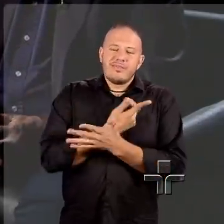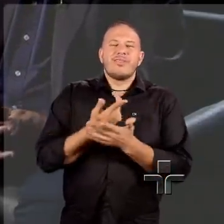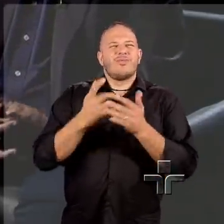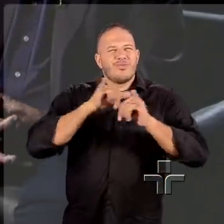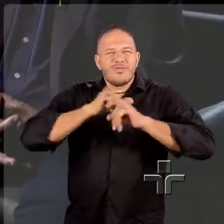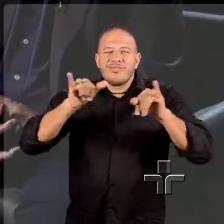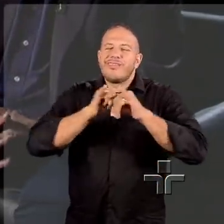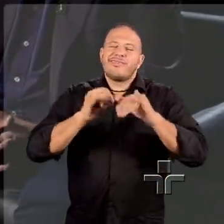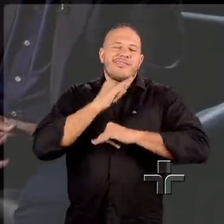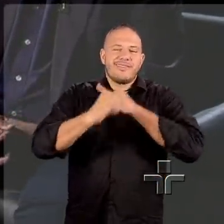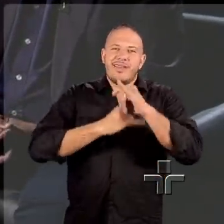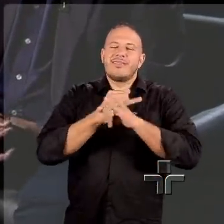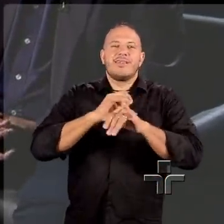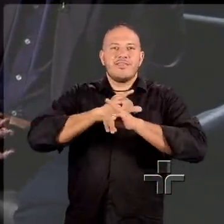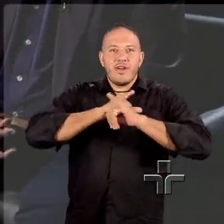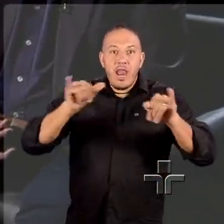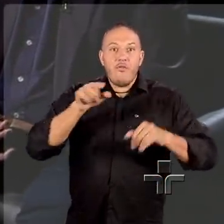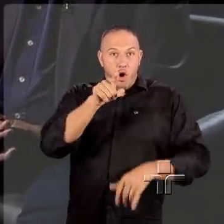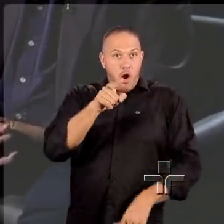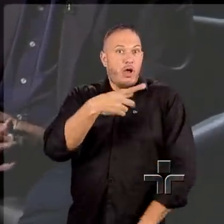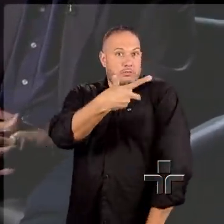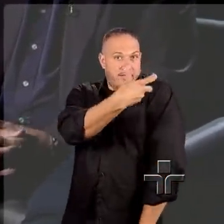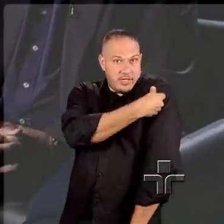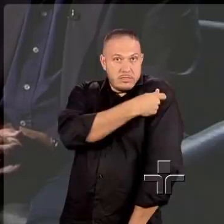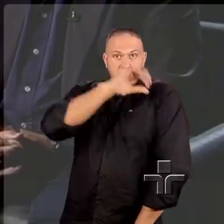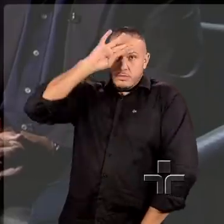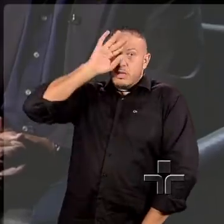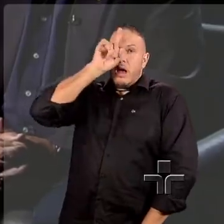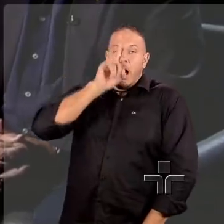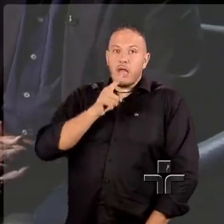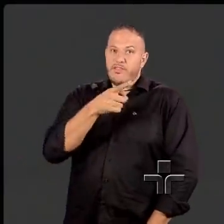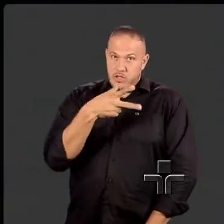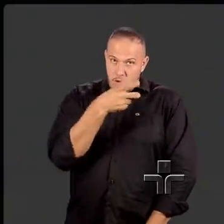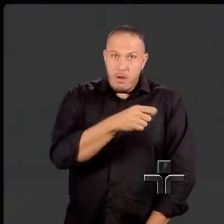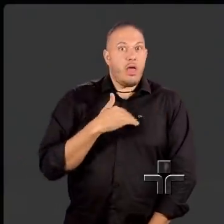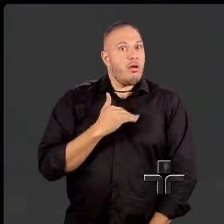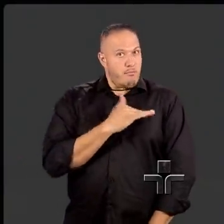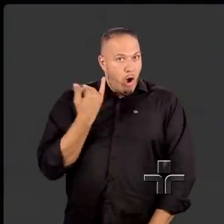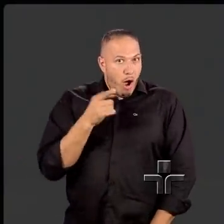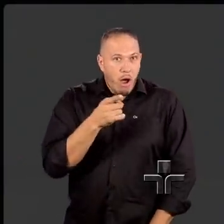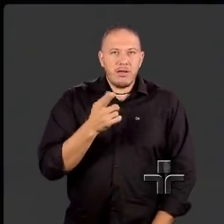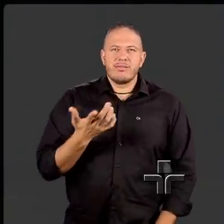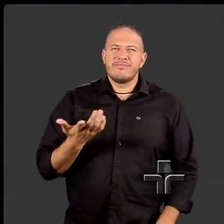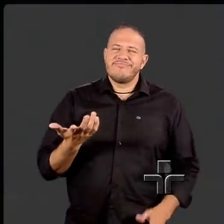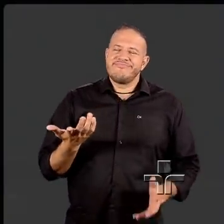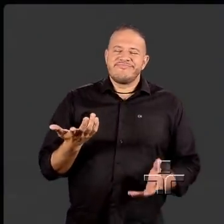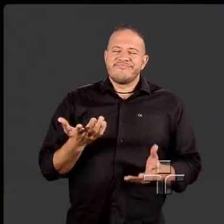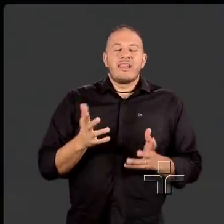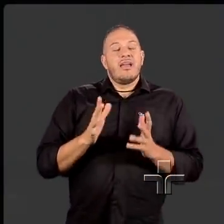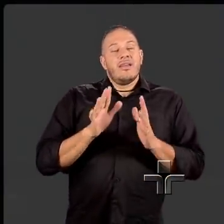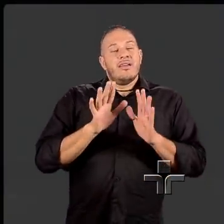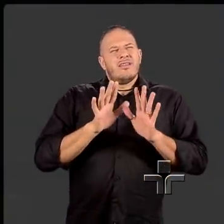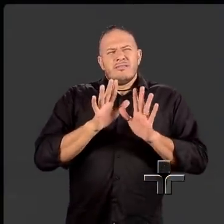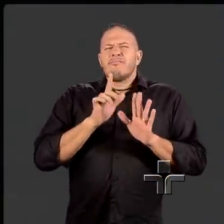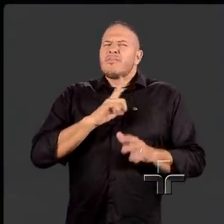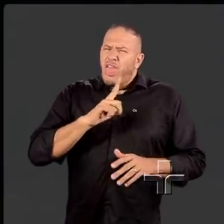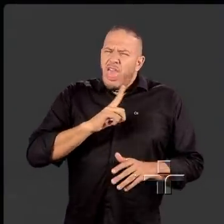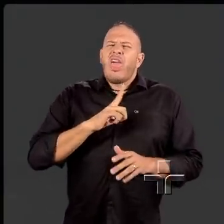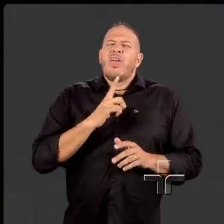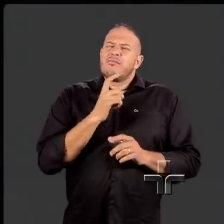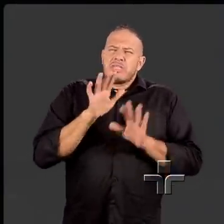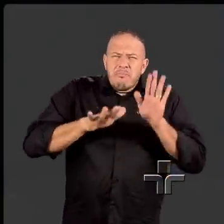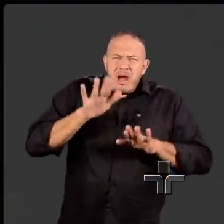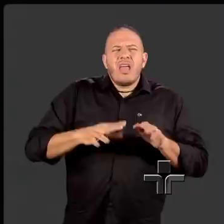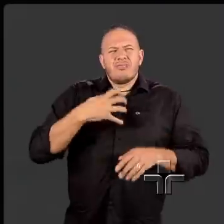na internet que diziam que a vacina da febre amarela era fatal. De fato, existem riscos de